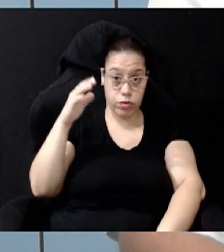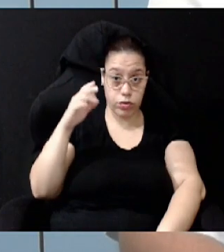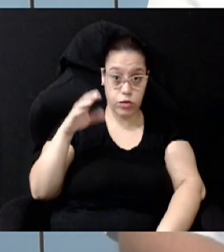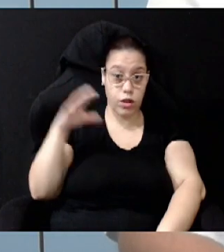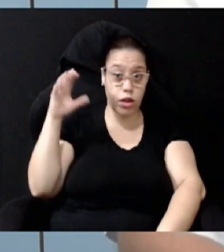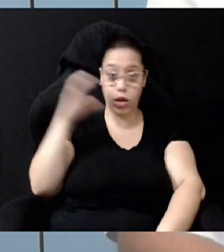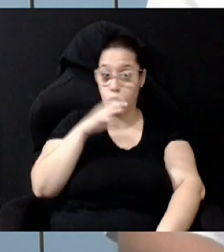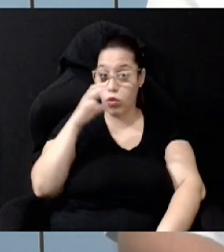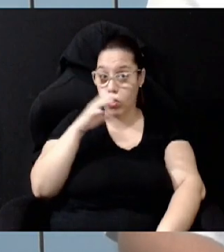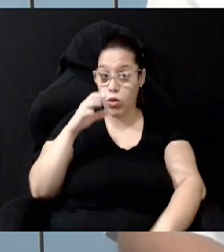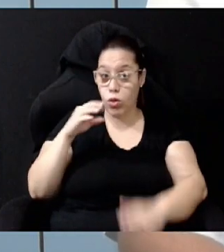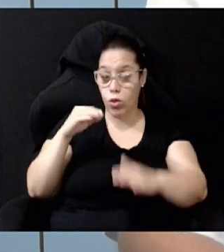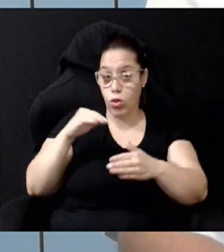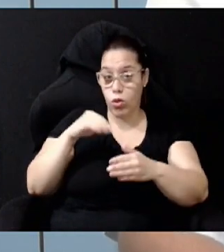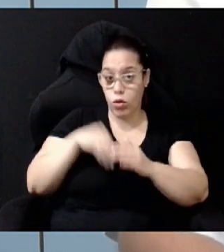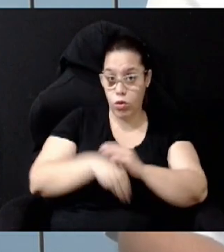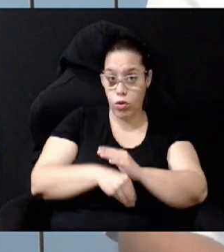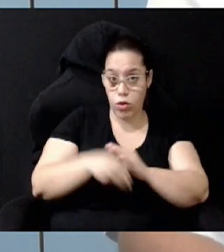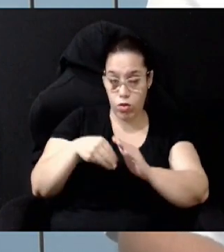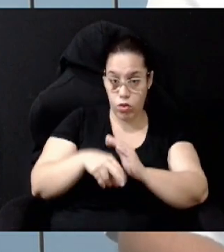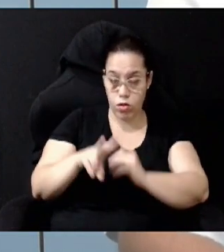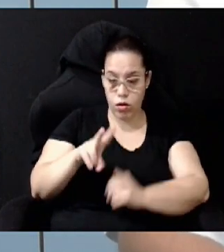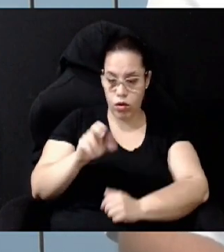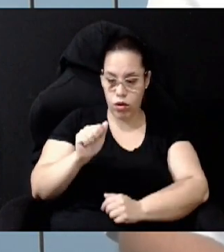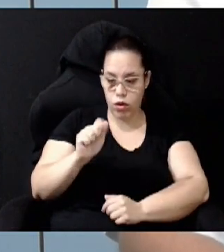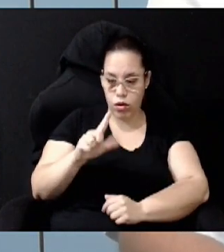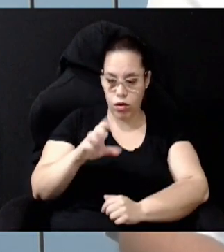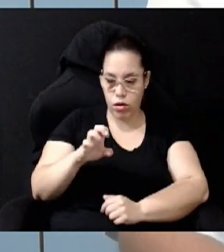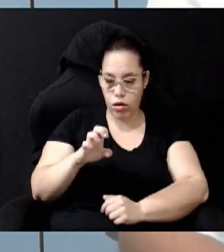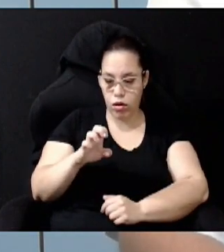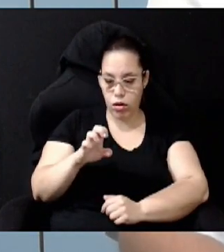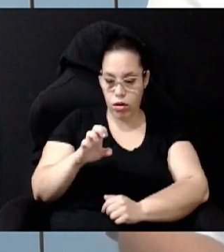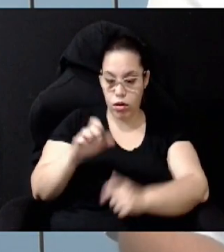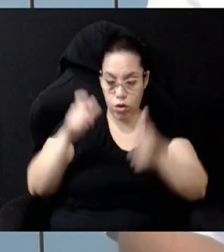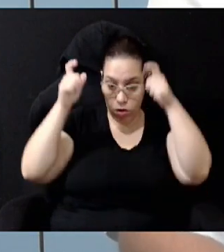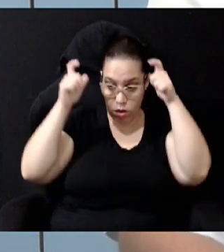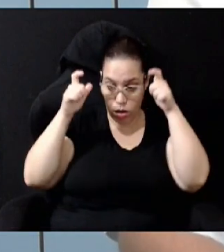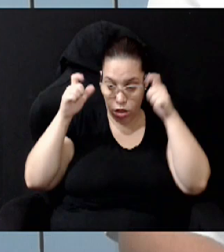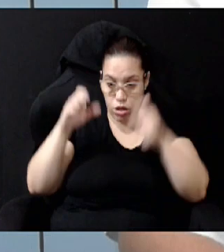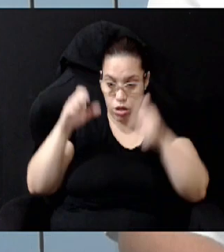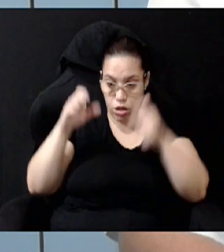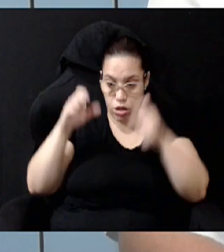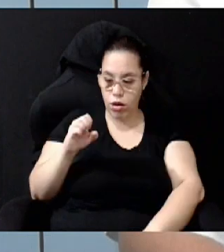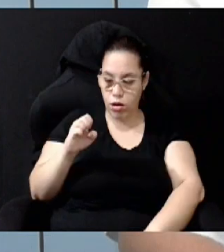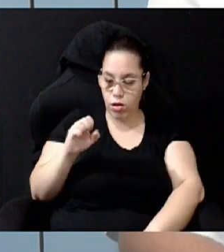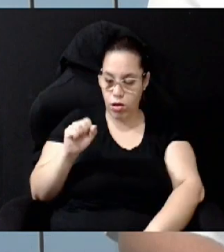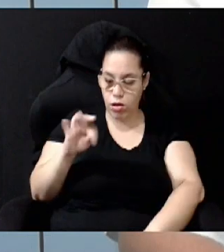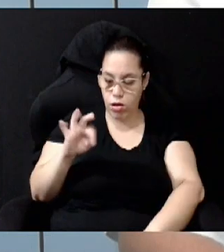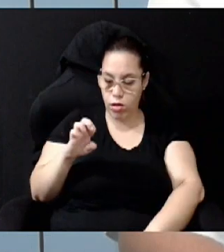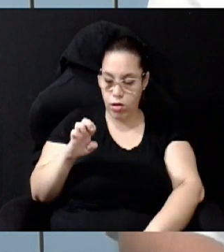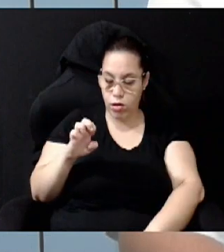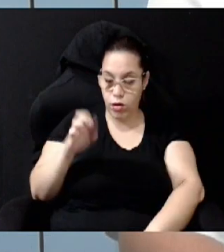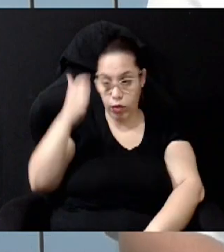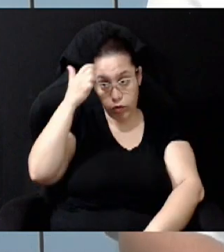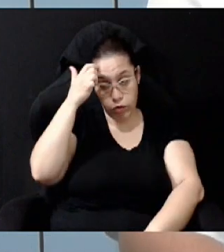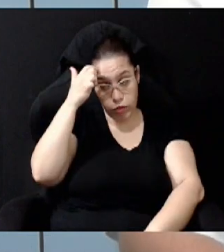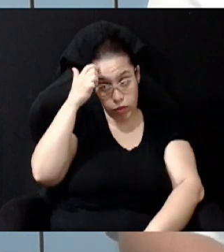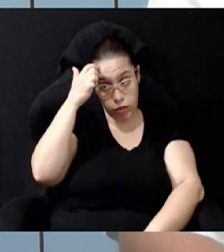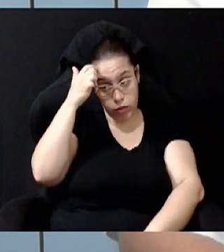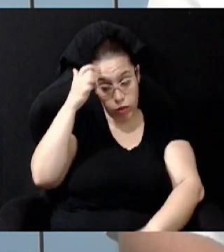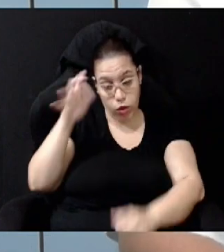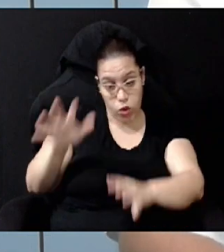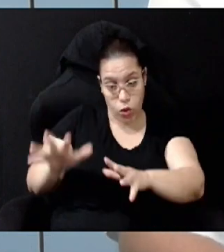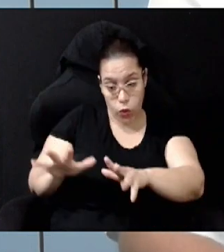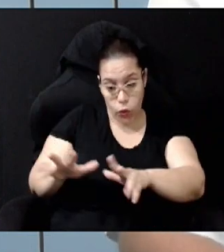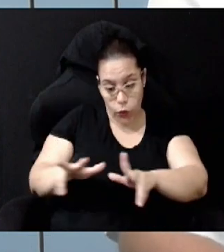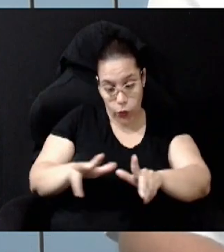fundo do vale, lá para a Princesa do Oeste, como também o processo de filtragem dessa água, abastecendo